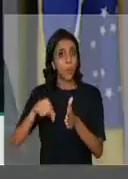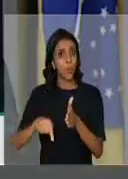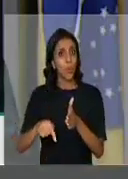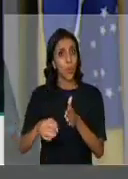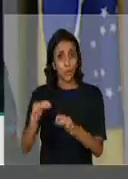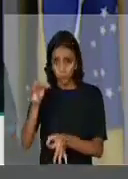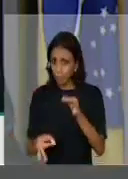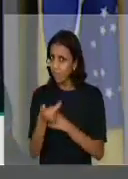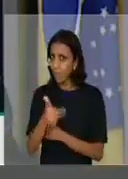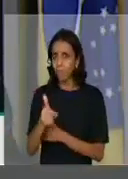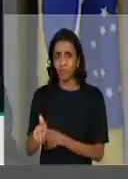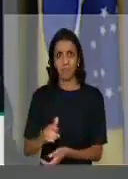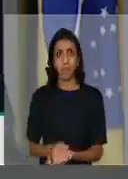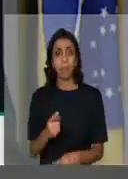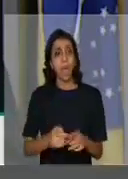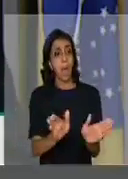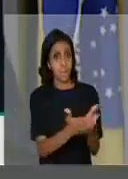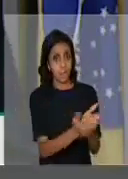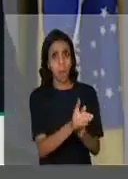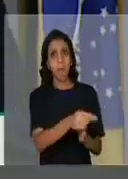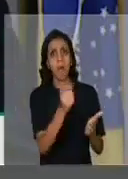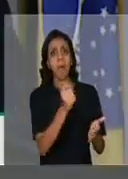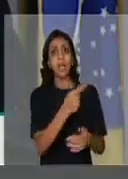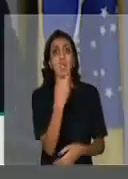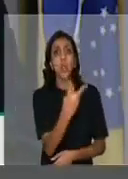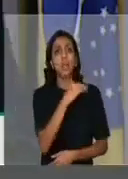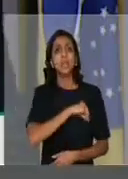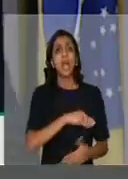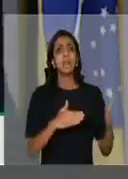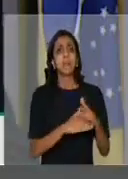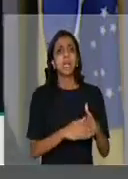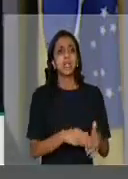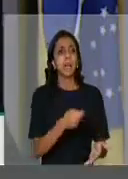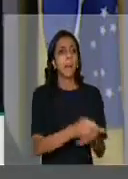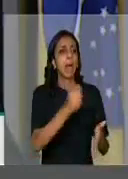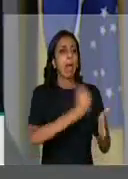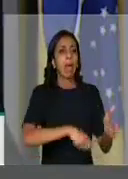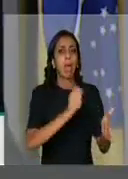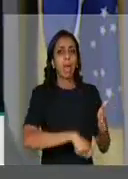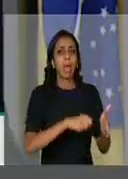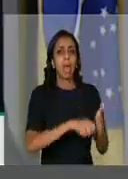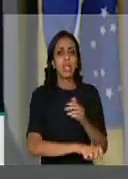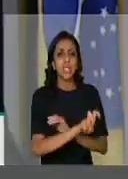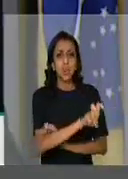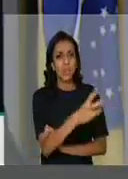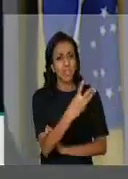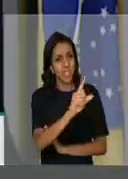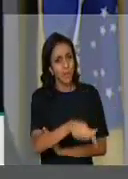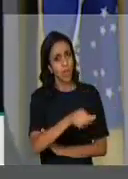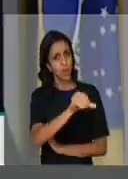brasileira, que tributa os mais pobres, que ganham até 2 salários mínimos, com